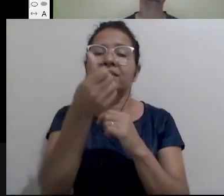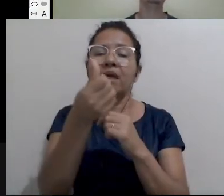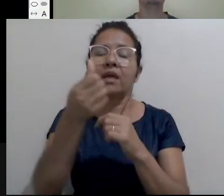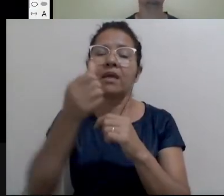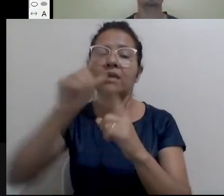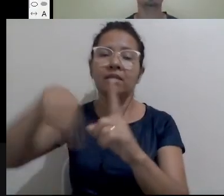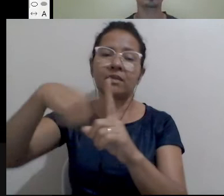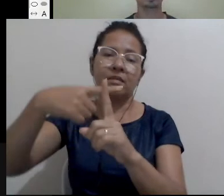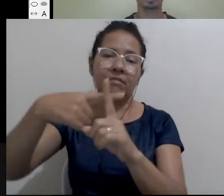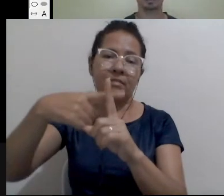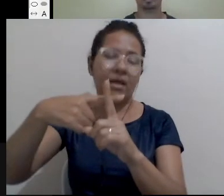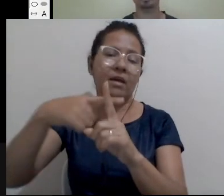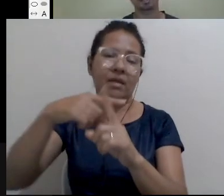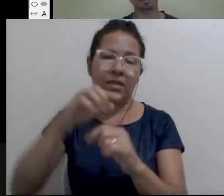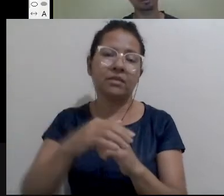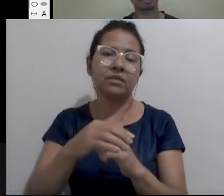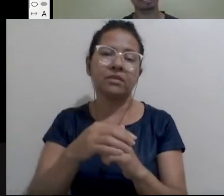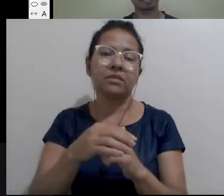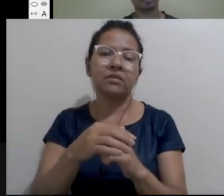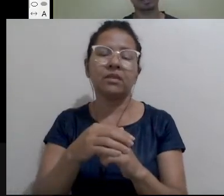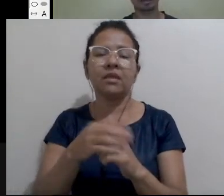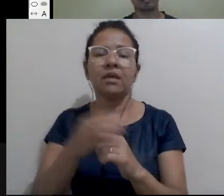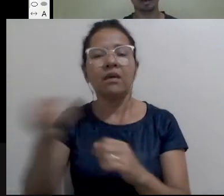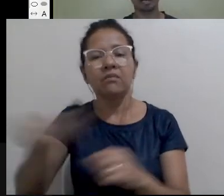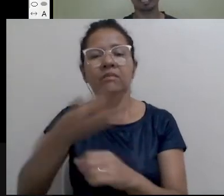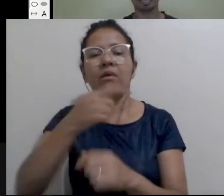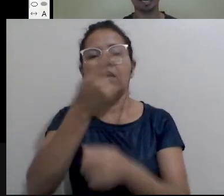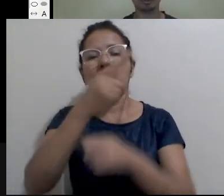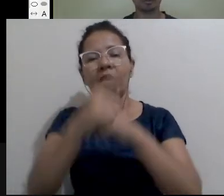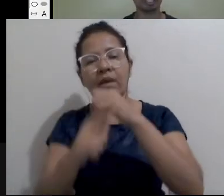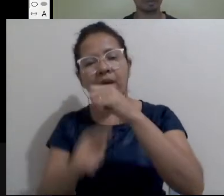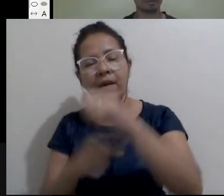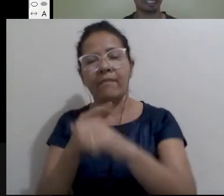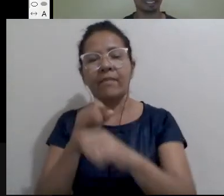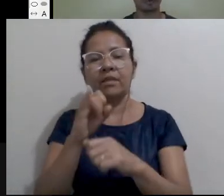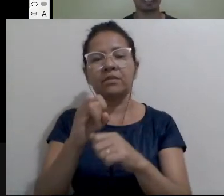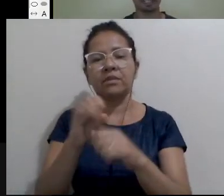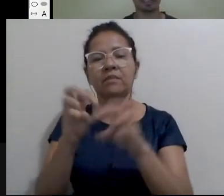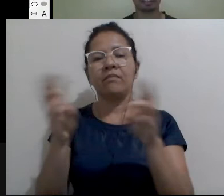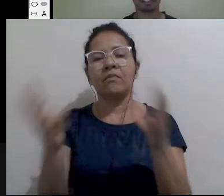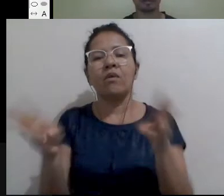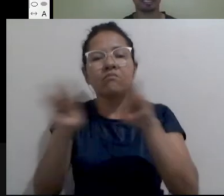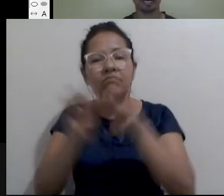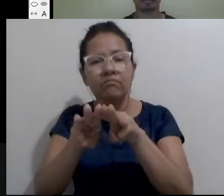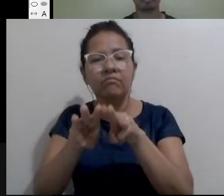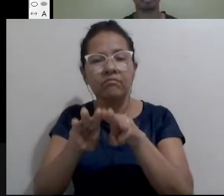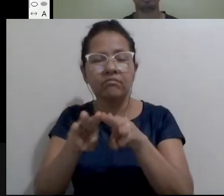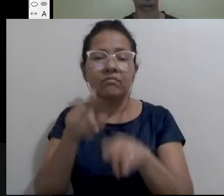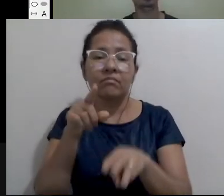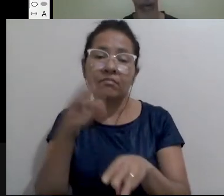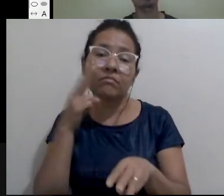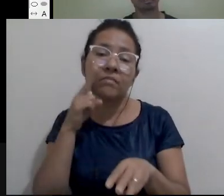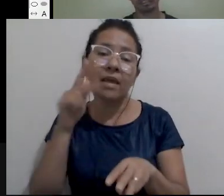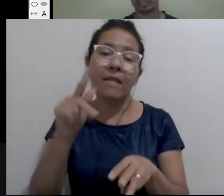gerar 6 novos orbitais, tá bem? Só que ele é o quê? Paramagnético, e quando é paramagnético, ele está aqui, ó, desemparelhado,